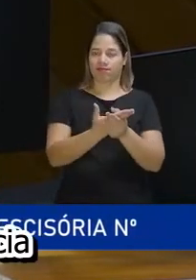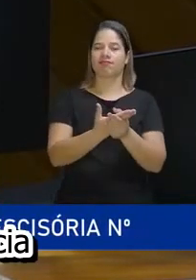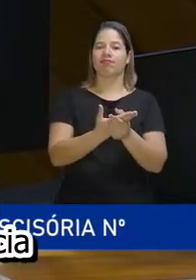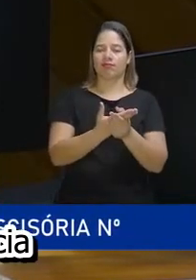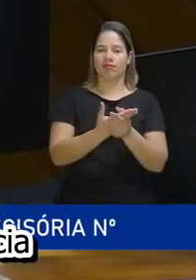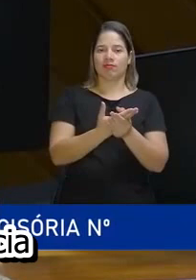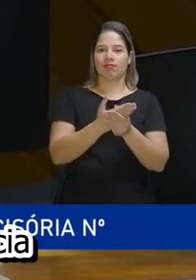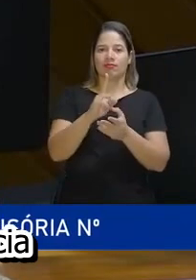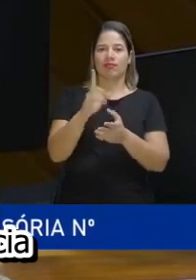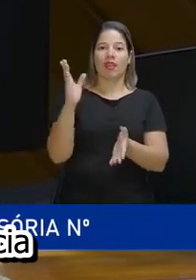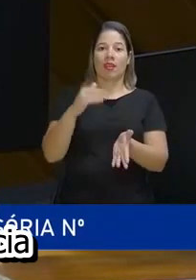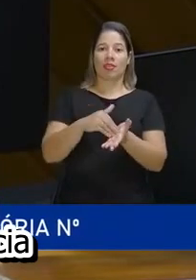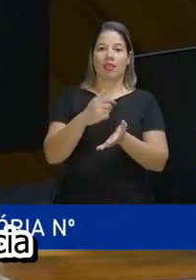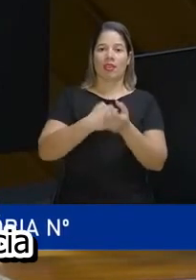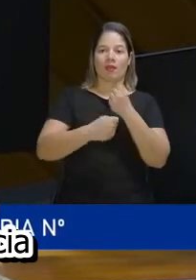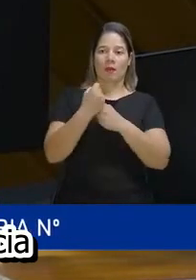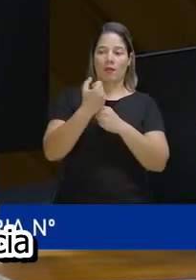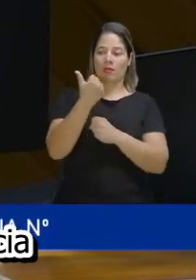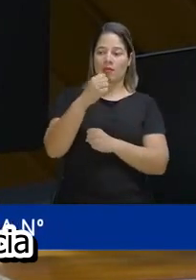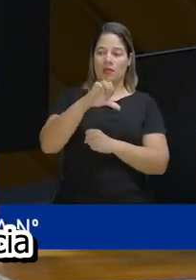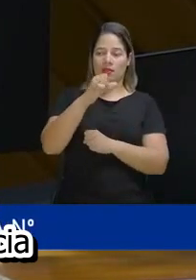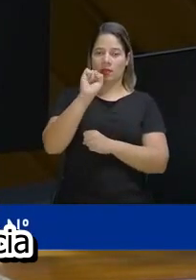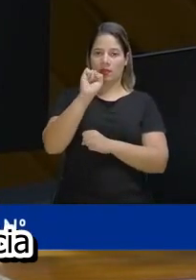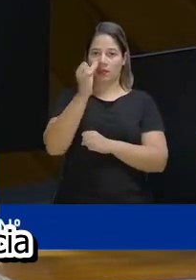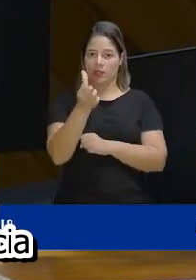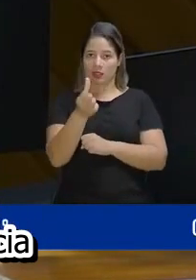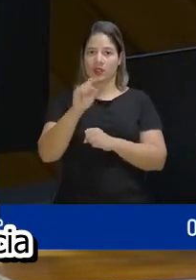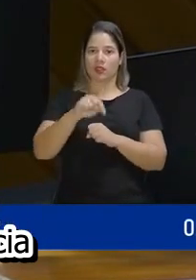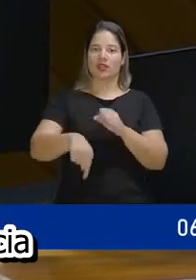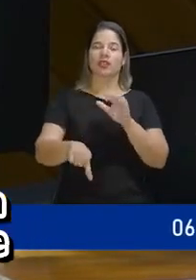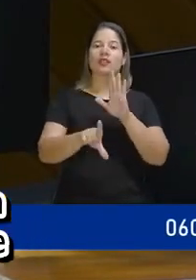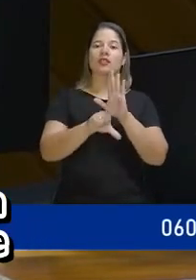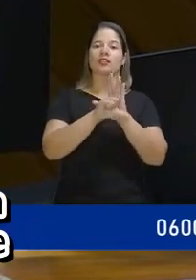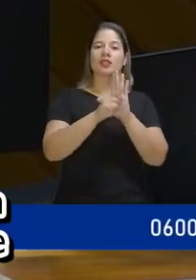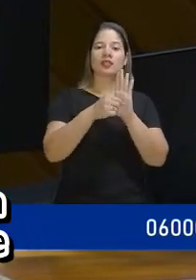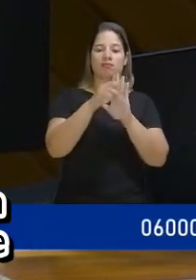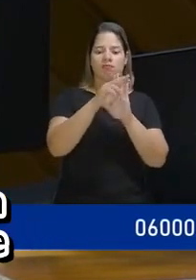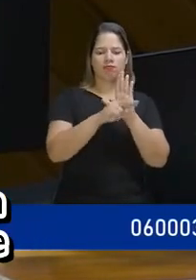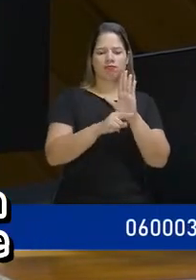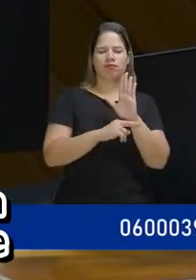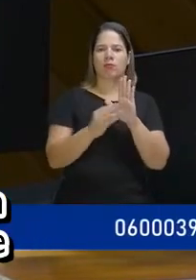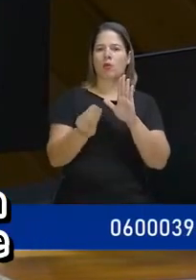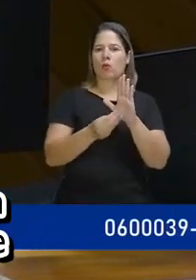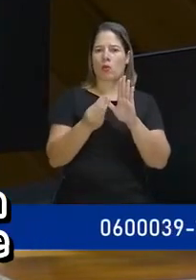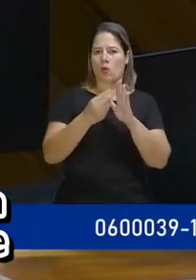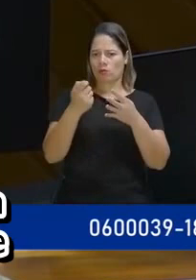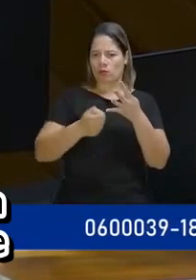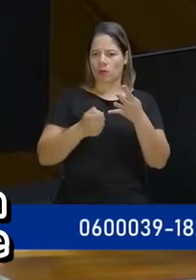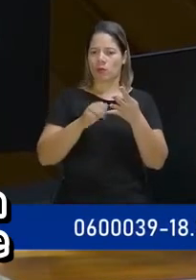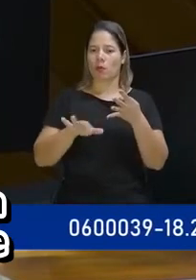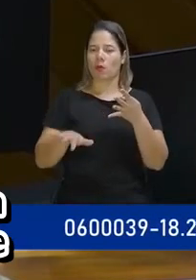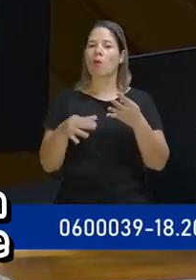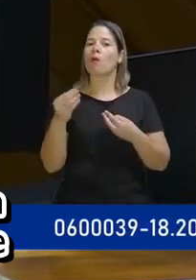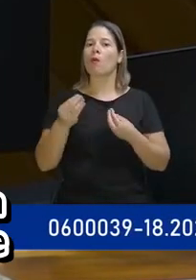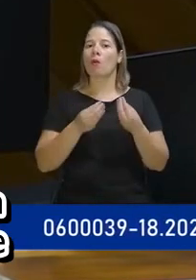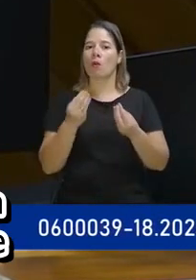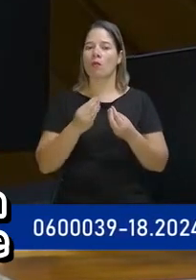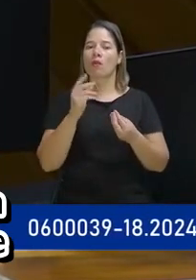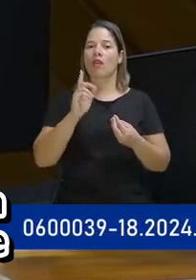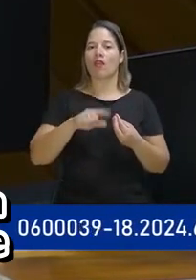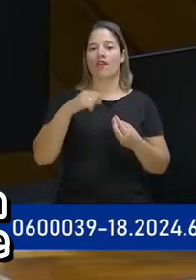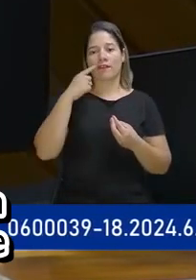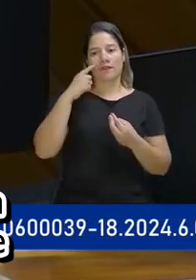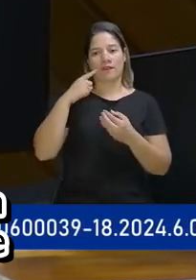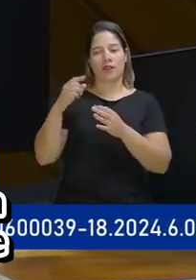ano de 1966, o posicionamento de nossa doutrina e jurisprudência era no sentido de que o efeito da